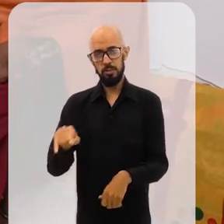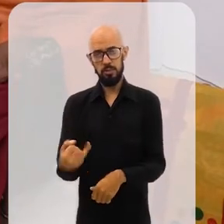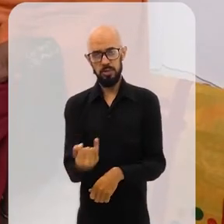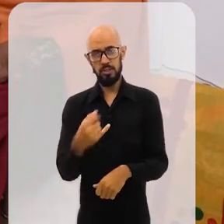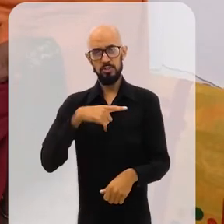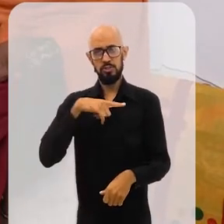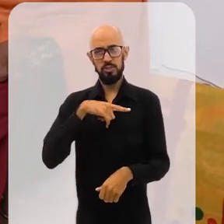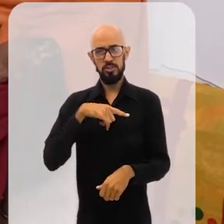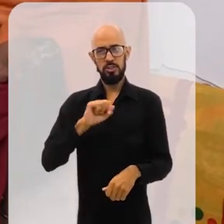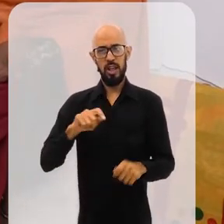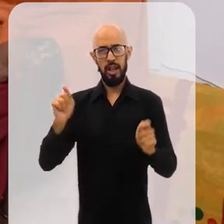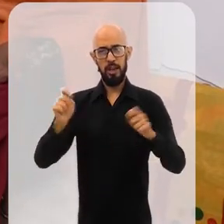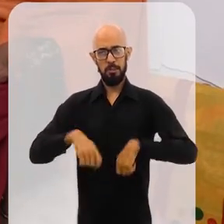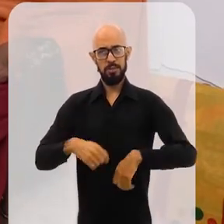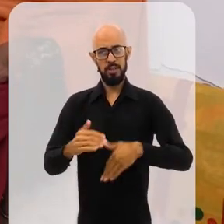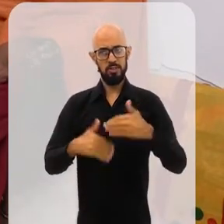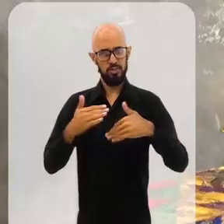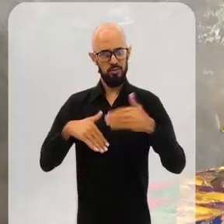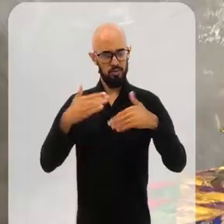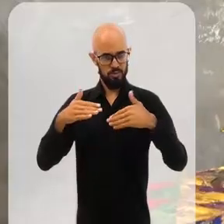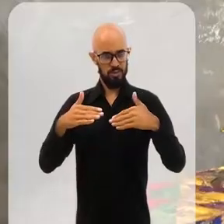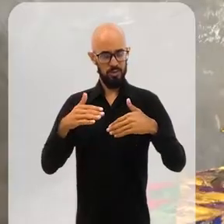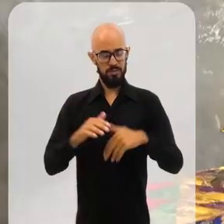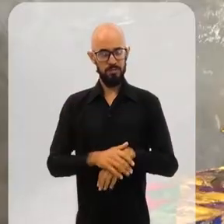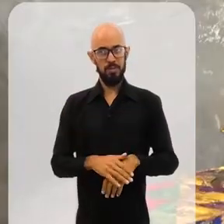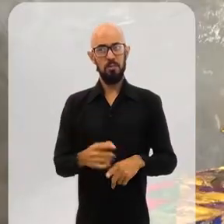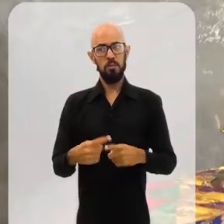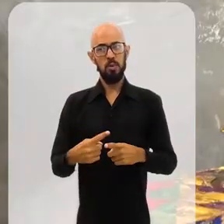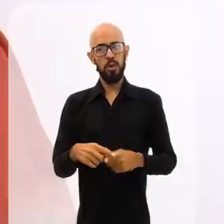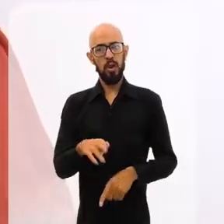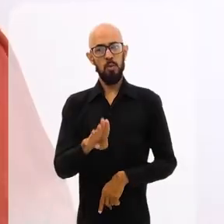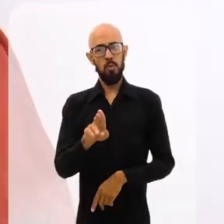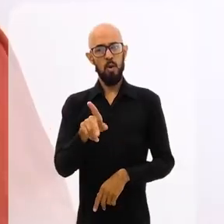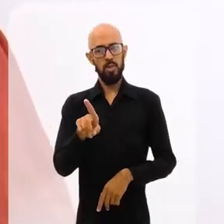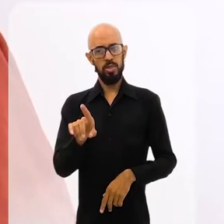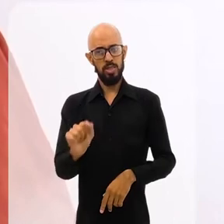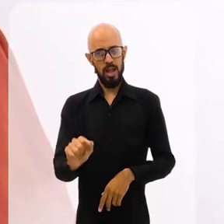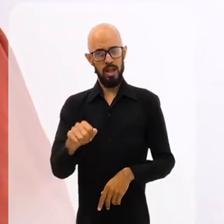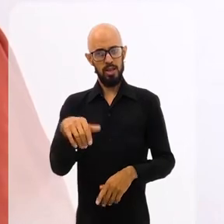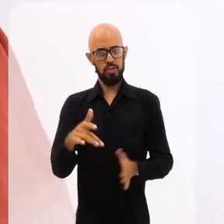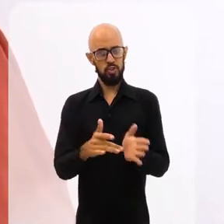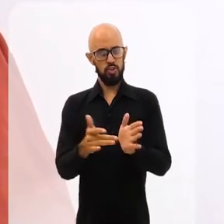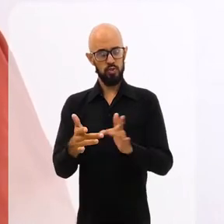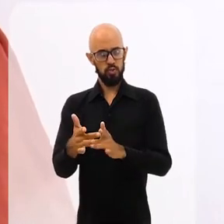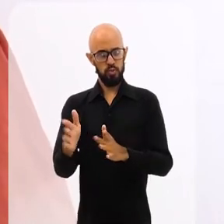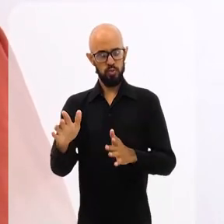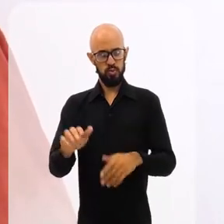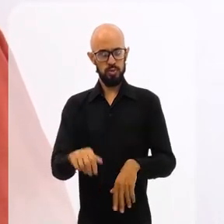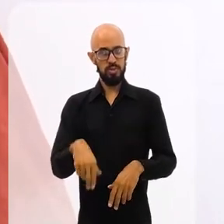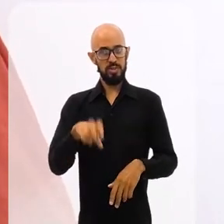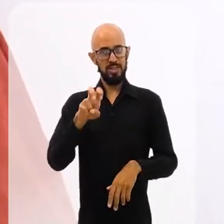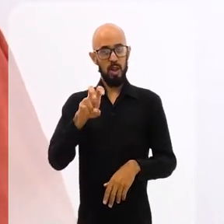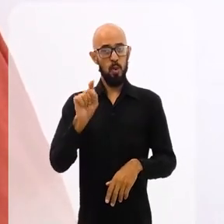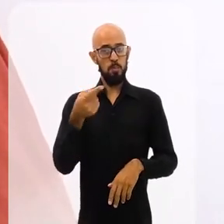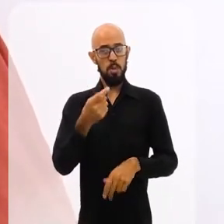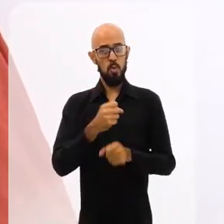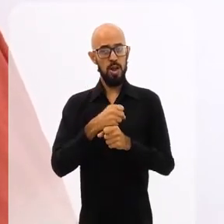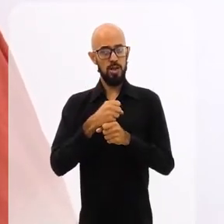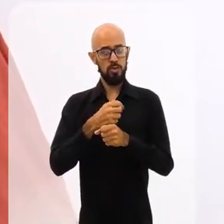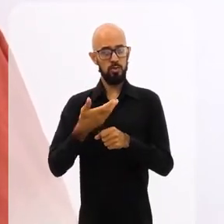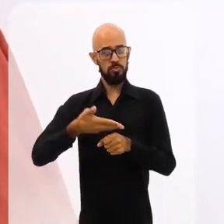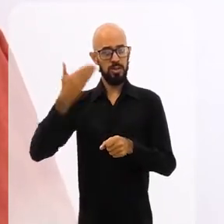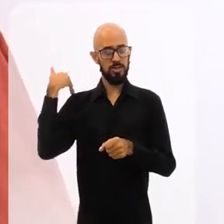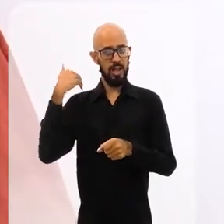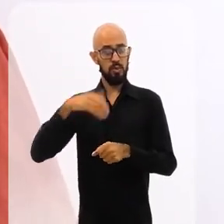temos todas as condições favoráveis para evoluir. Para evoluir. Perfeito. Por que o Buda, Jesus, esses seres grandes, por exemplo, há 5 mil